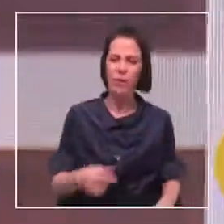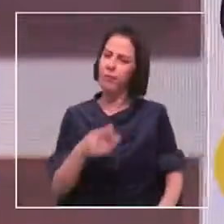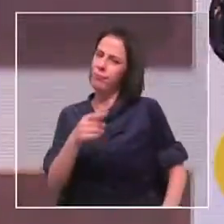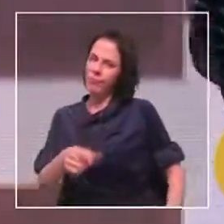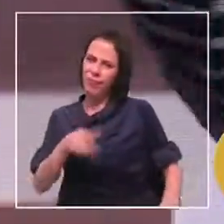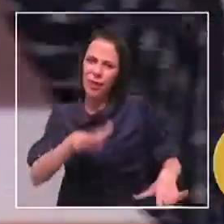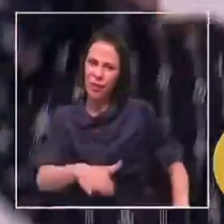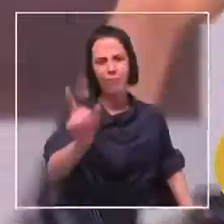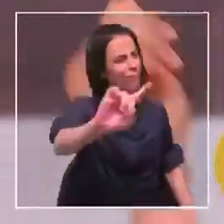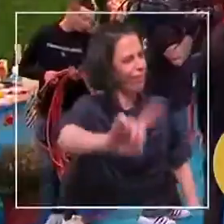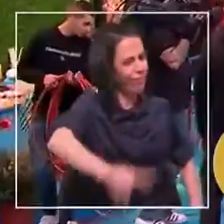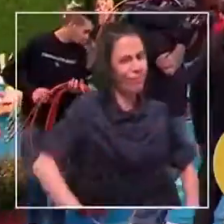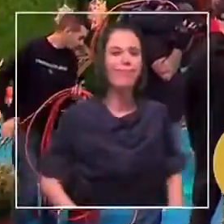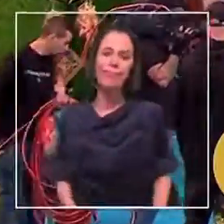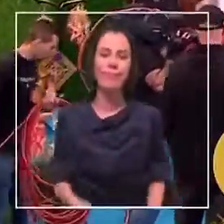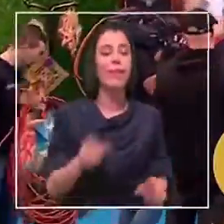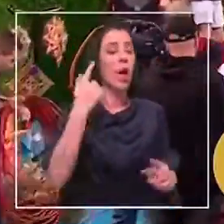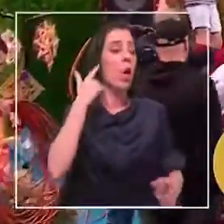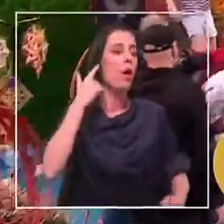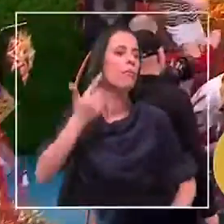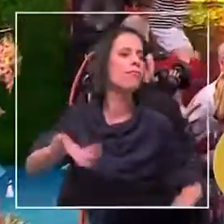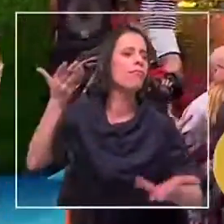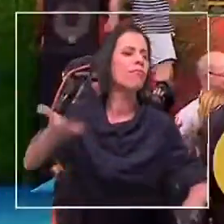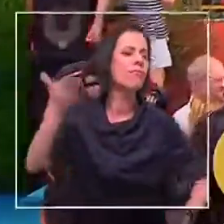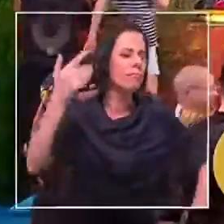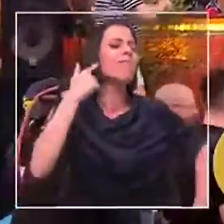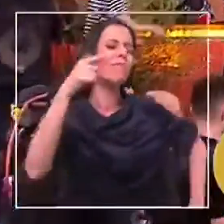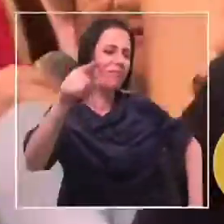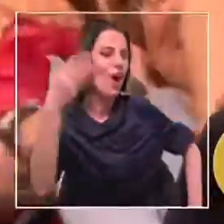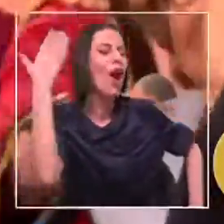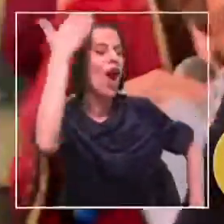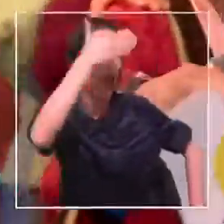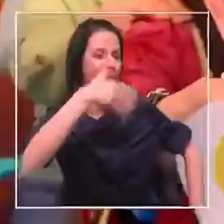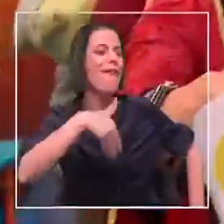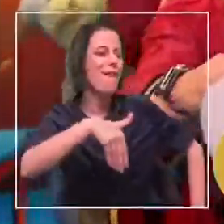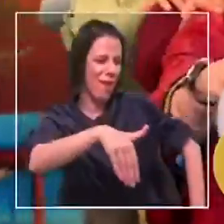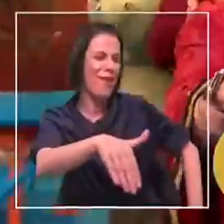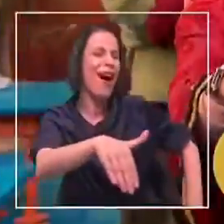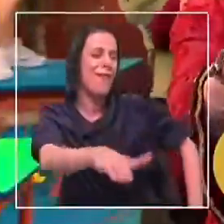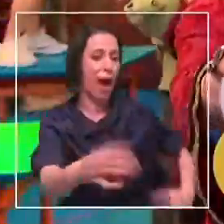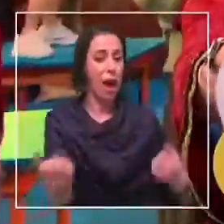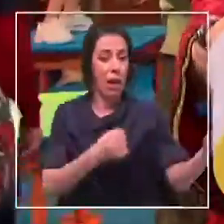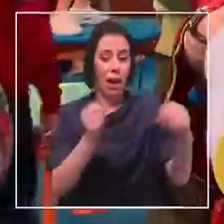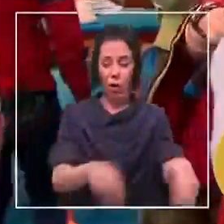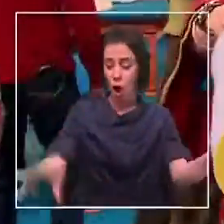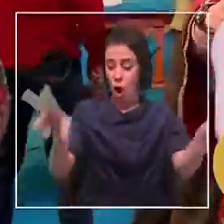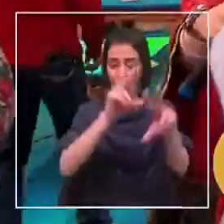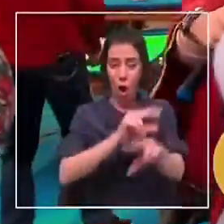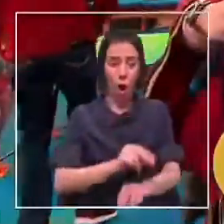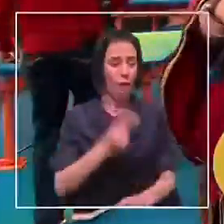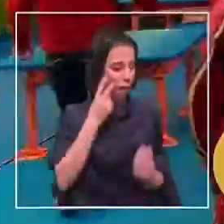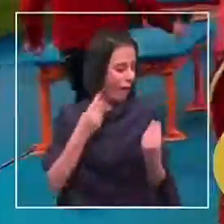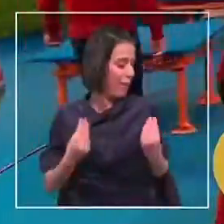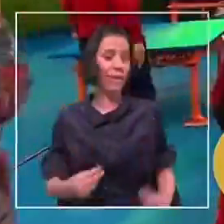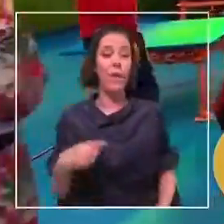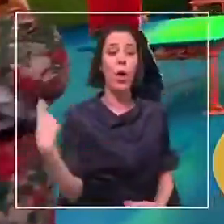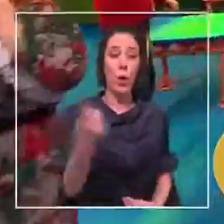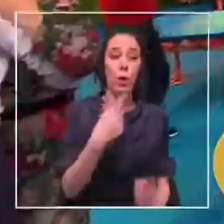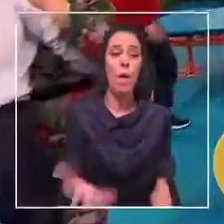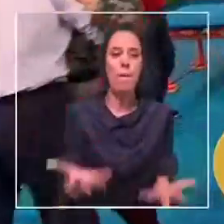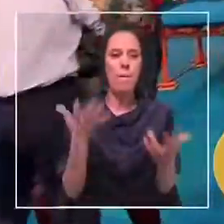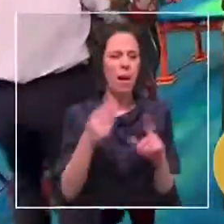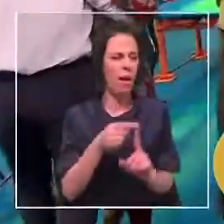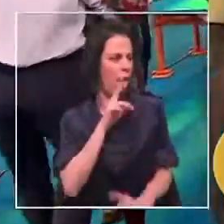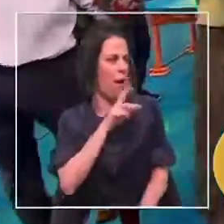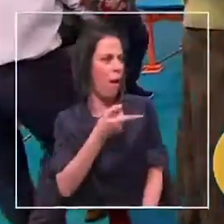Para ficar, aumentem a sessão, a noite está a chegar. Carro novo e vida boa, toda a gente